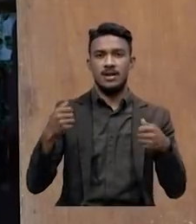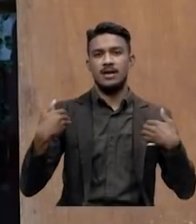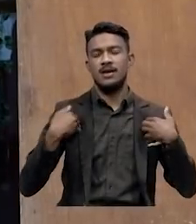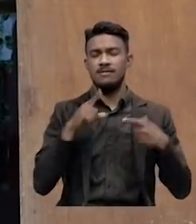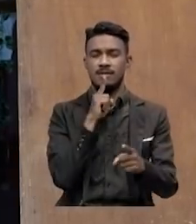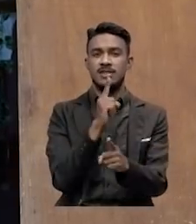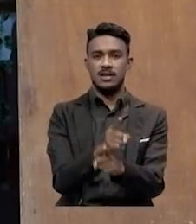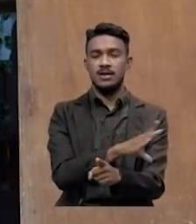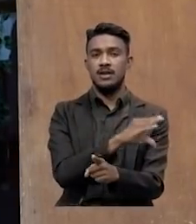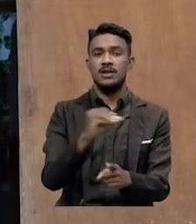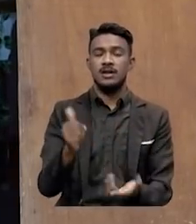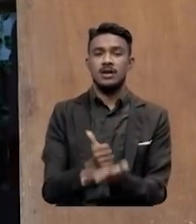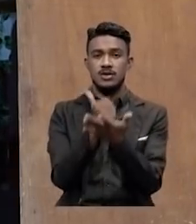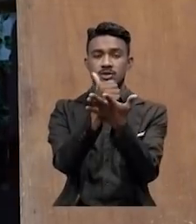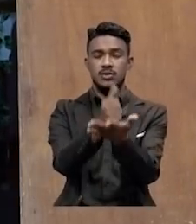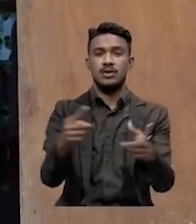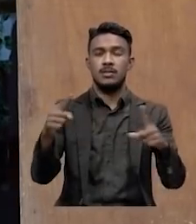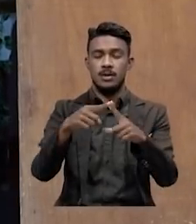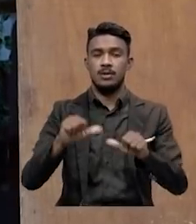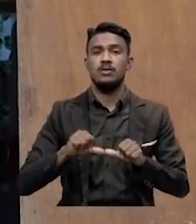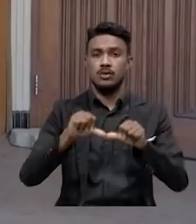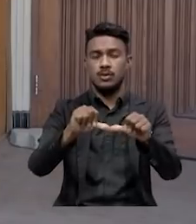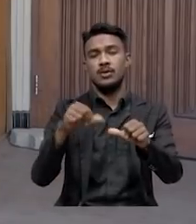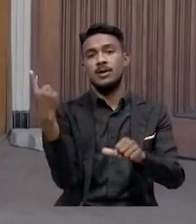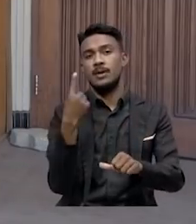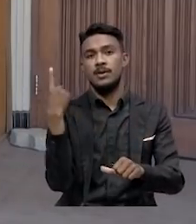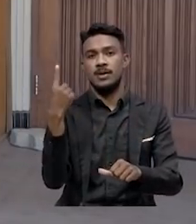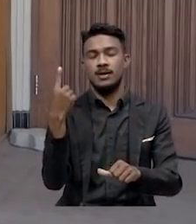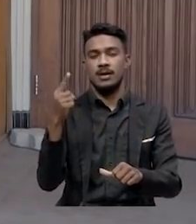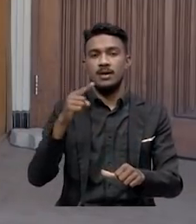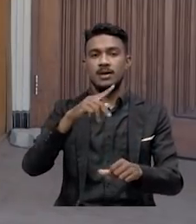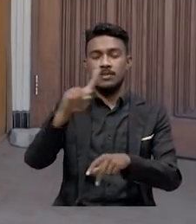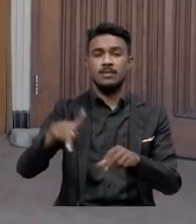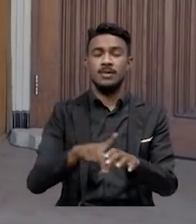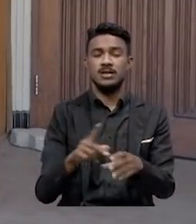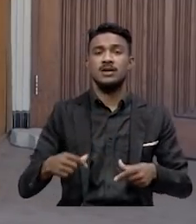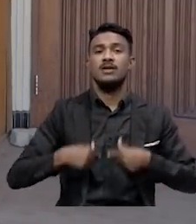certeza kontribuisau ne se continua babebeik. Presensa kardial